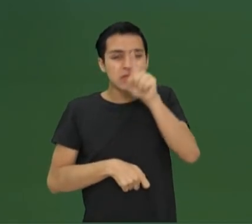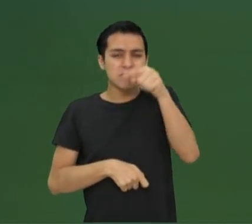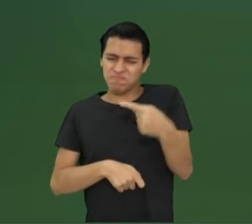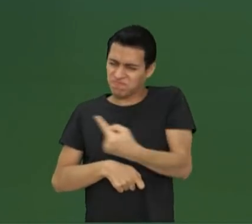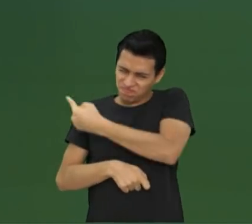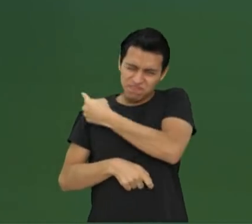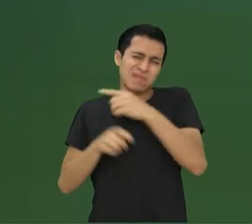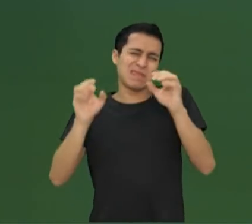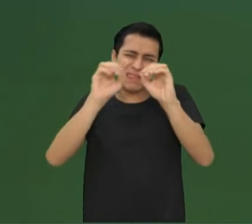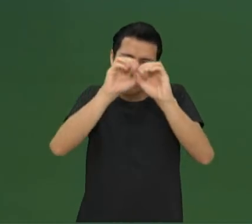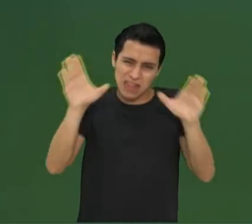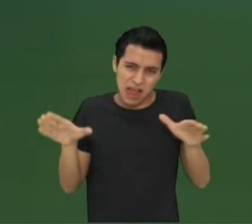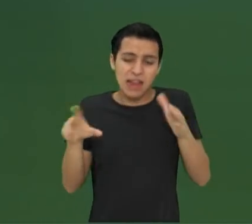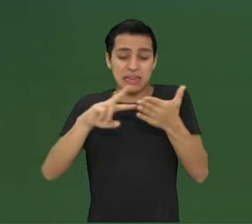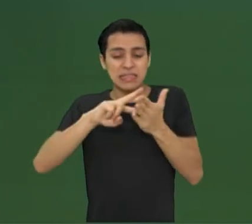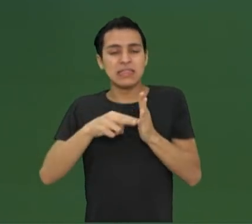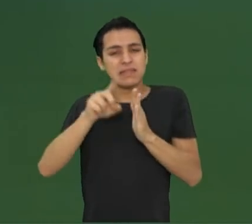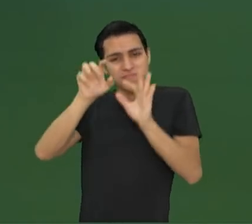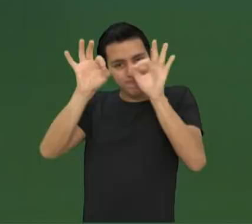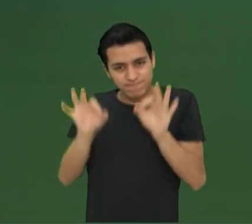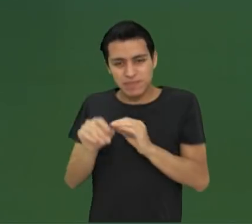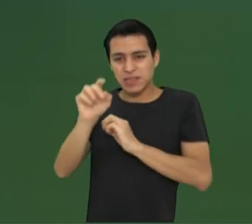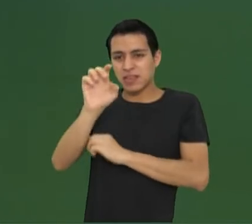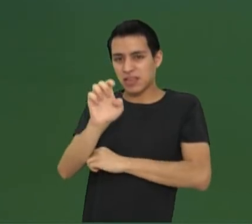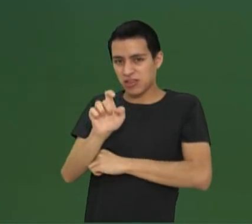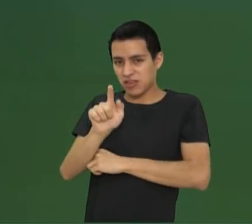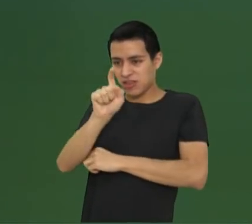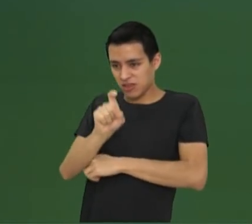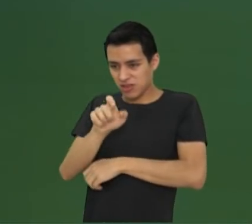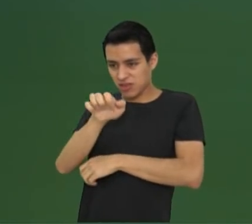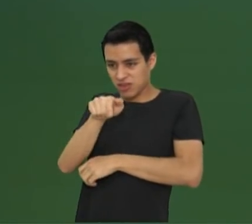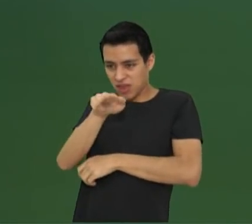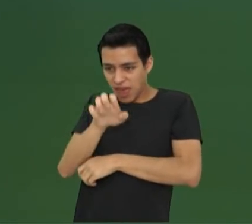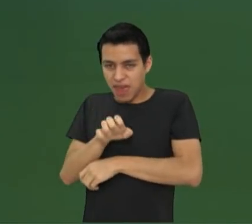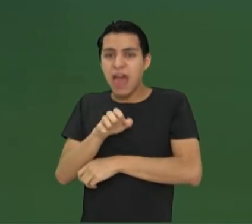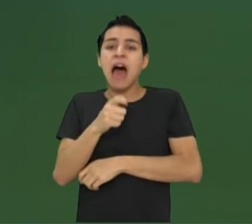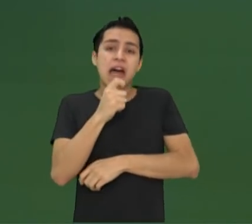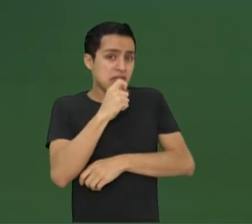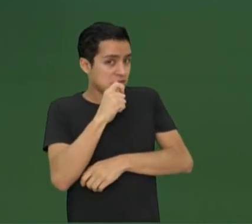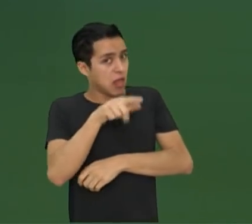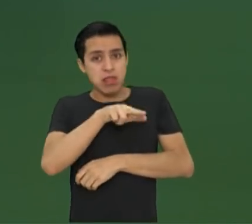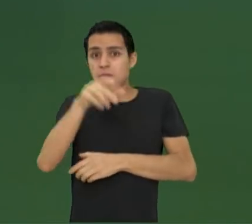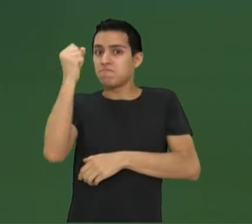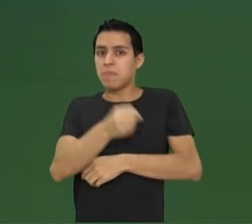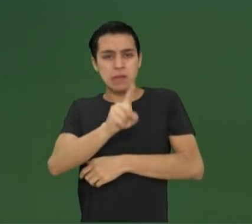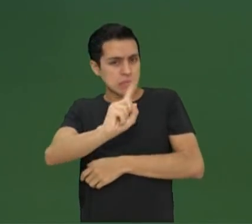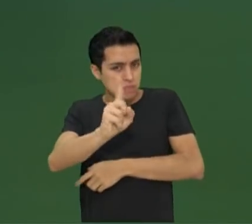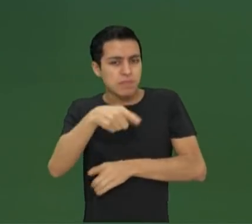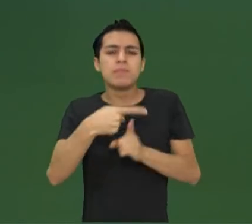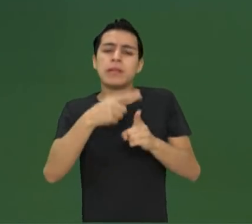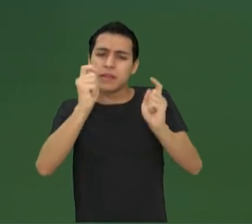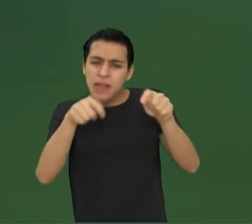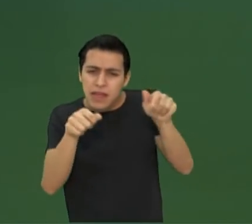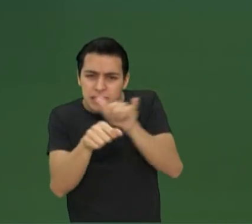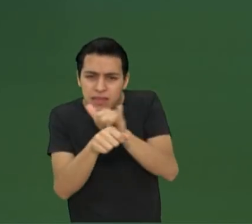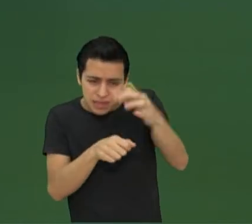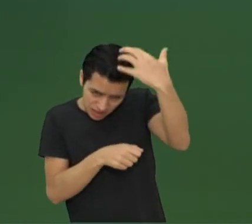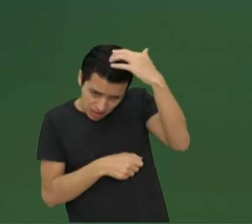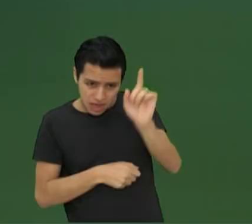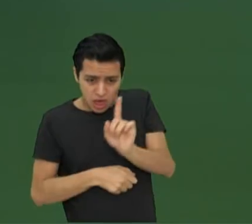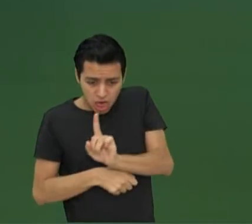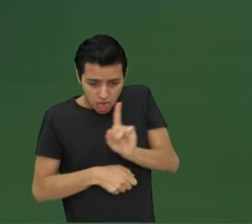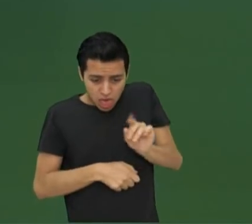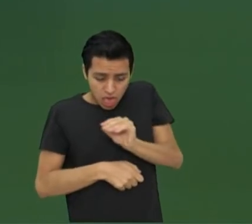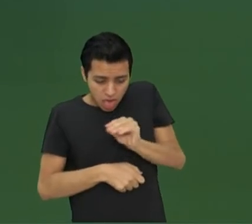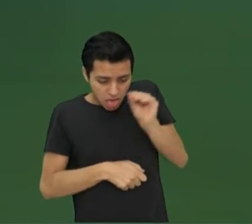né, um lance de xeque. Não é xeque-mate ainda, porque ele tem a opção de fuga. Então ele pode fugir, ele pode movimentar que ele